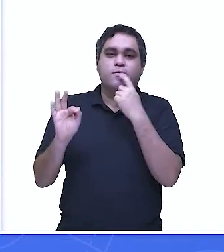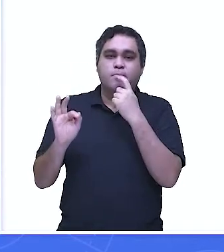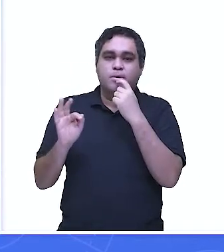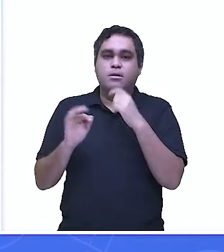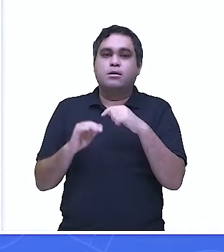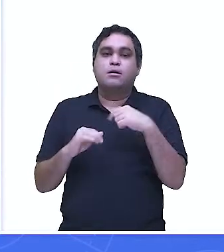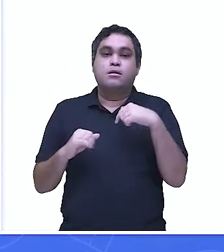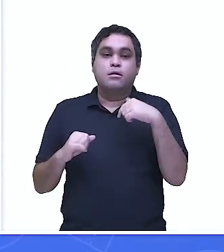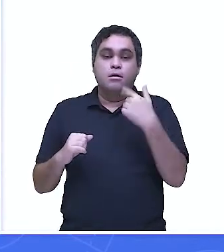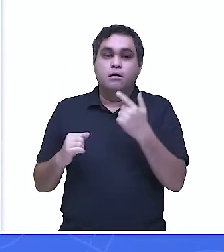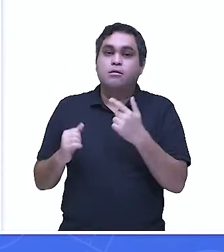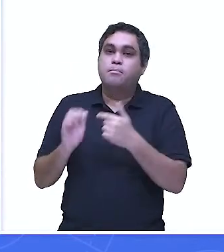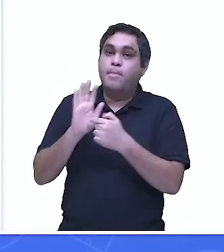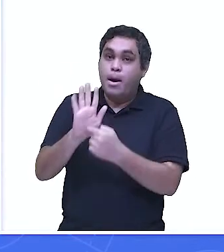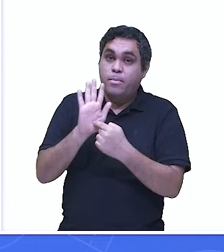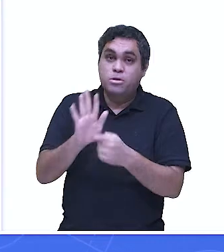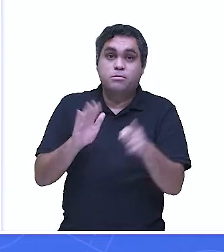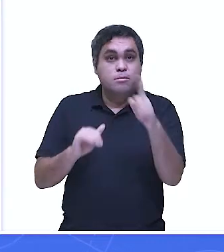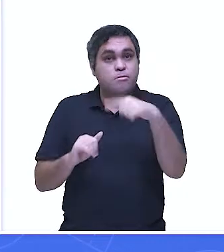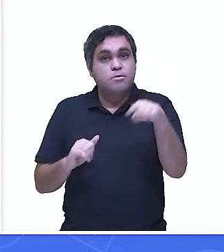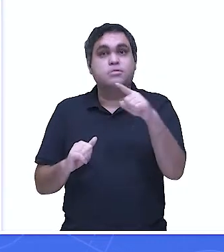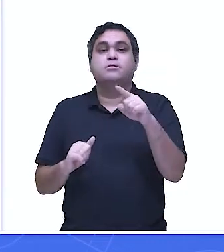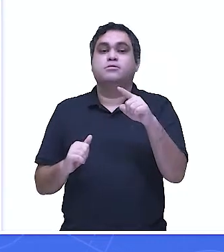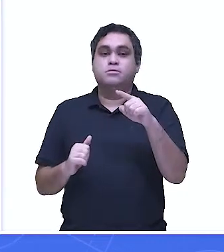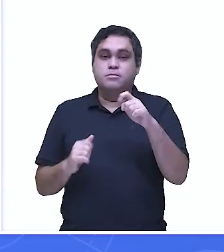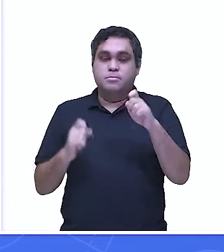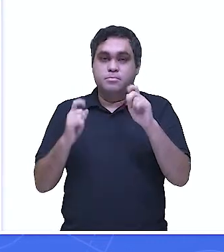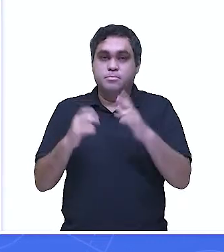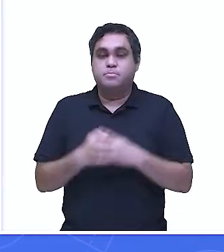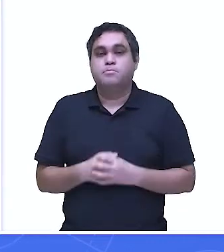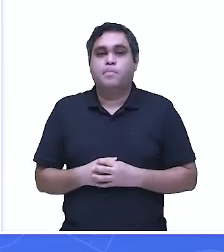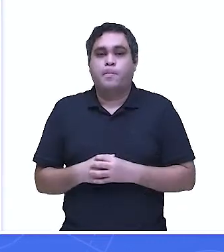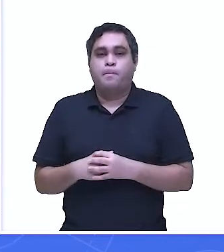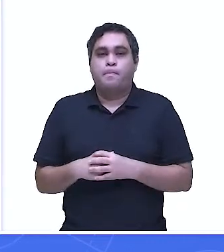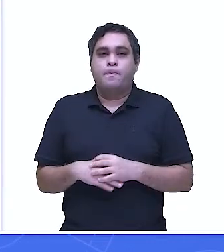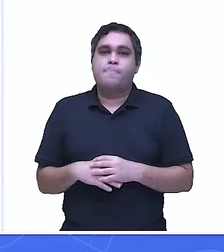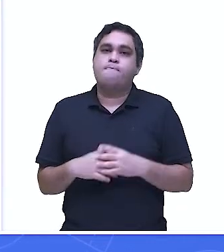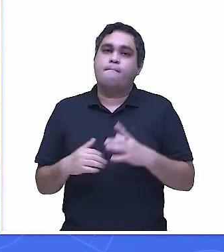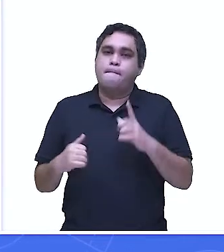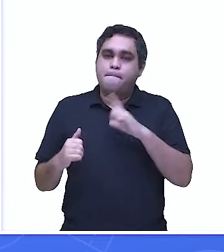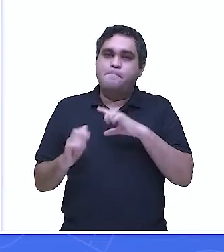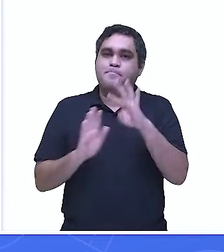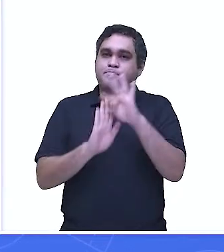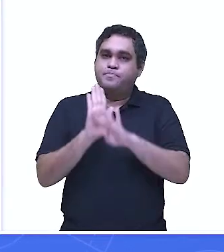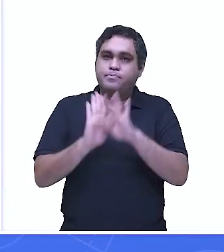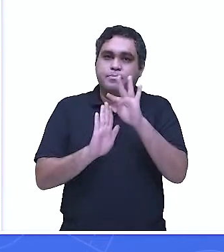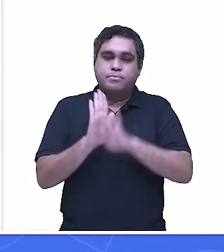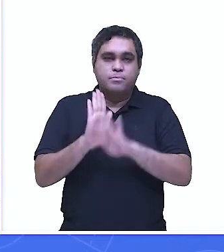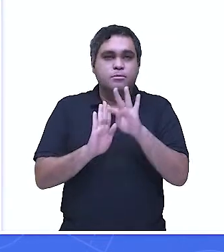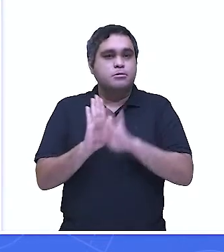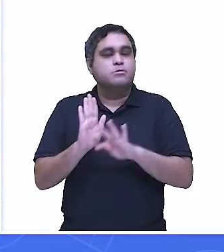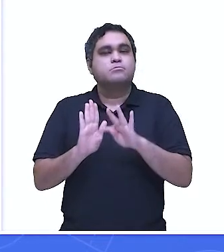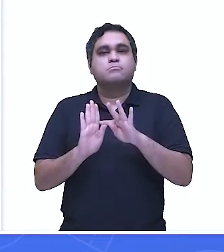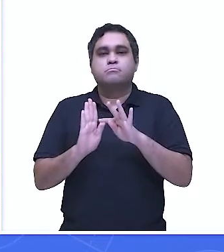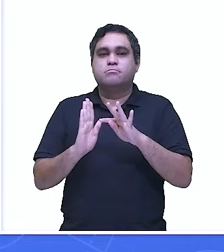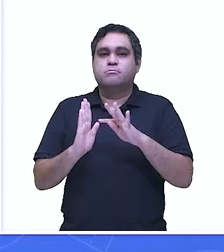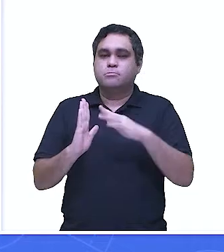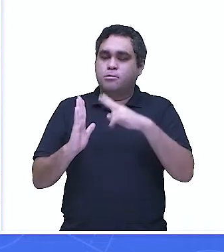assim por diante, certo? Então, aqui é um texto